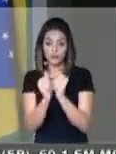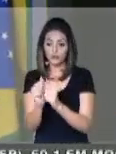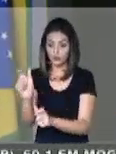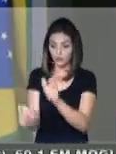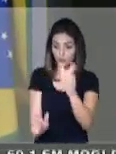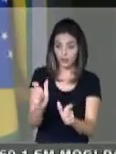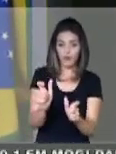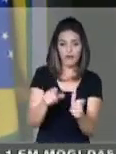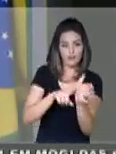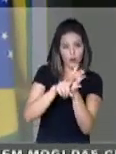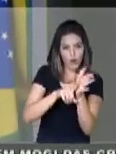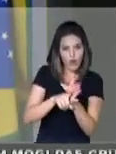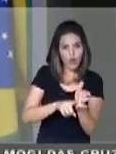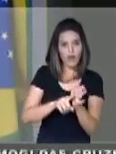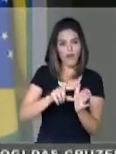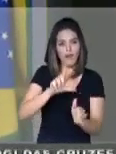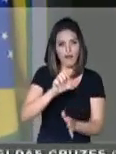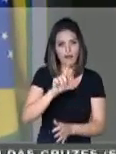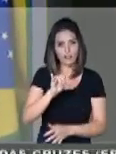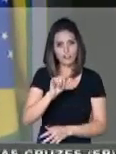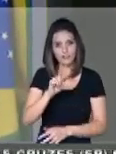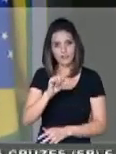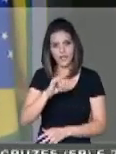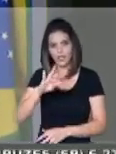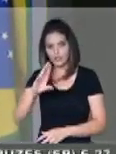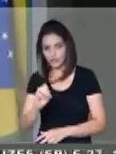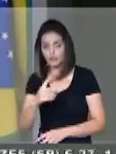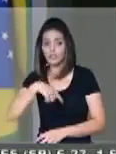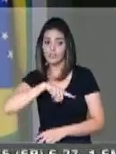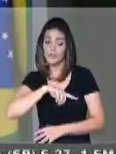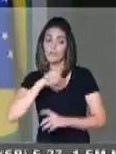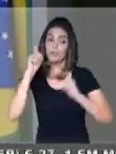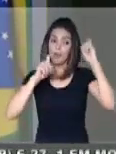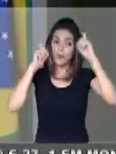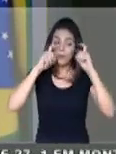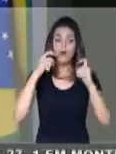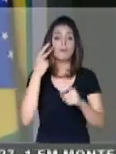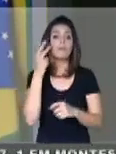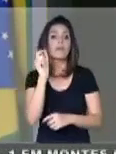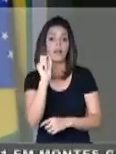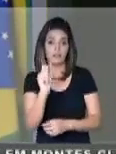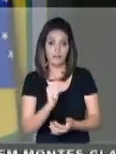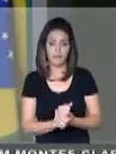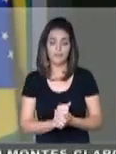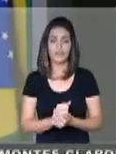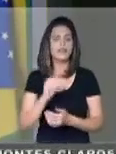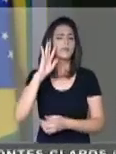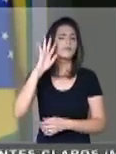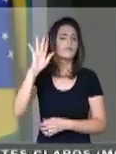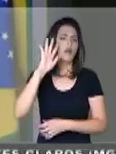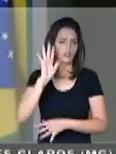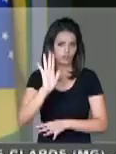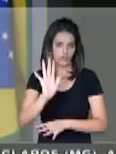da Casa, para entrar nesse tema. Imaginem os senhores que